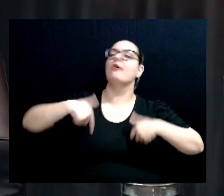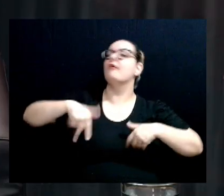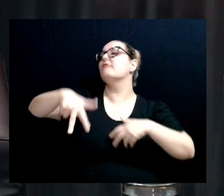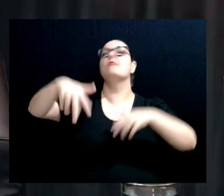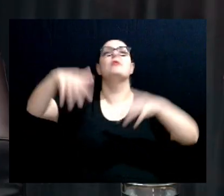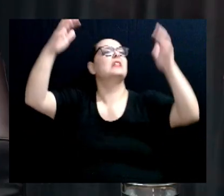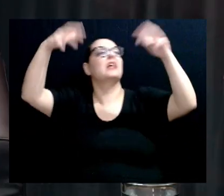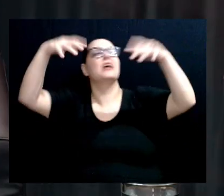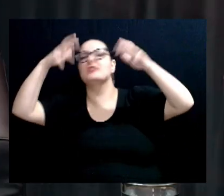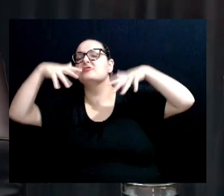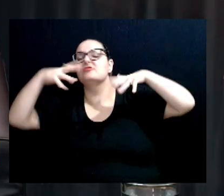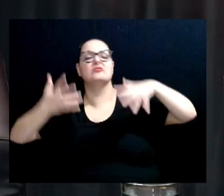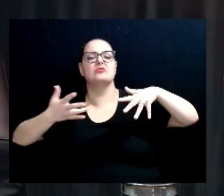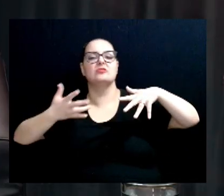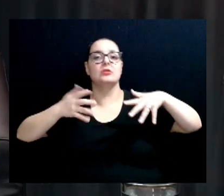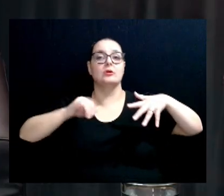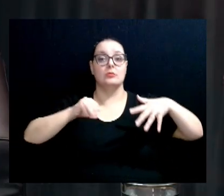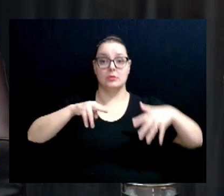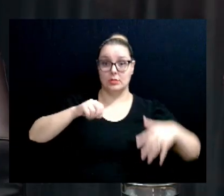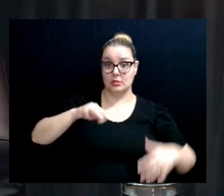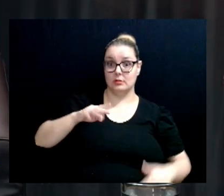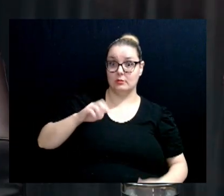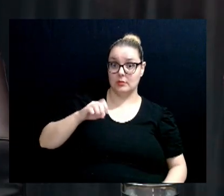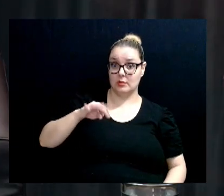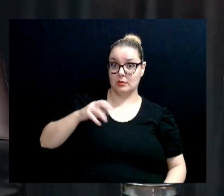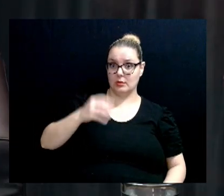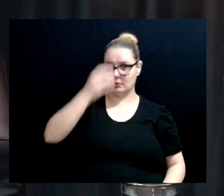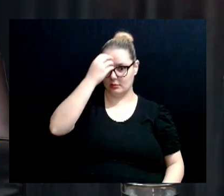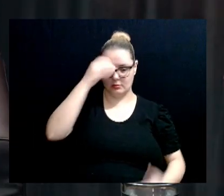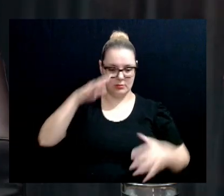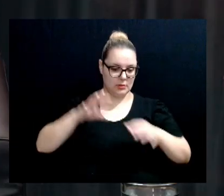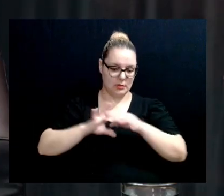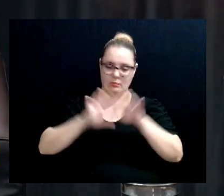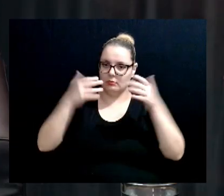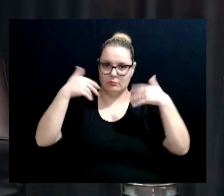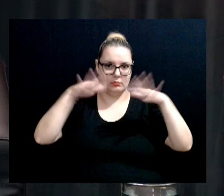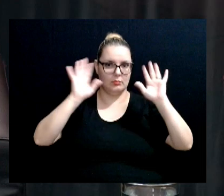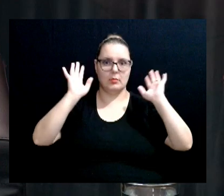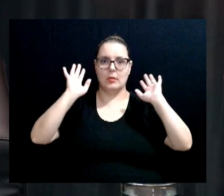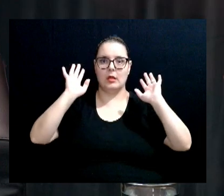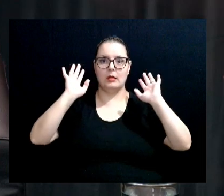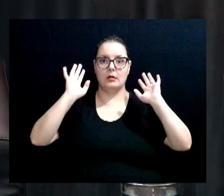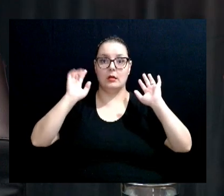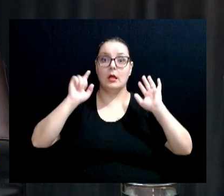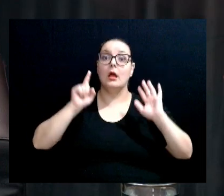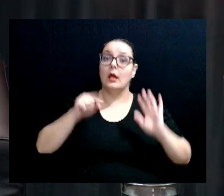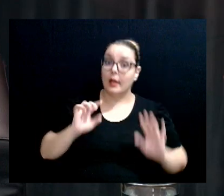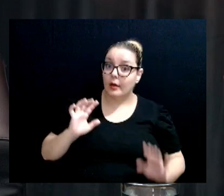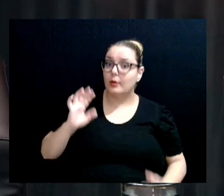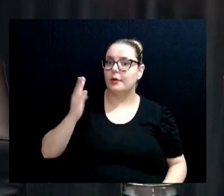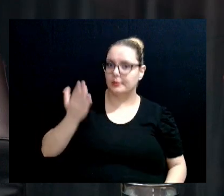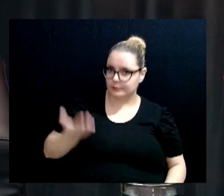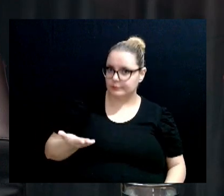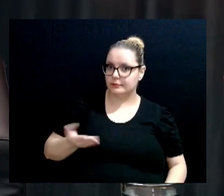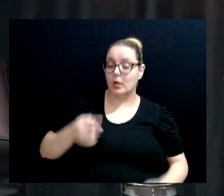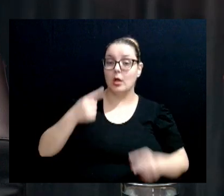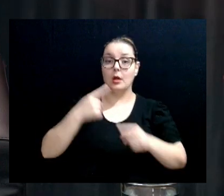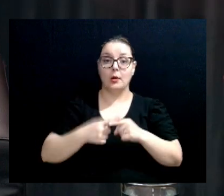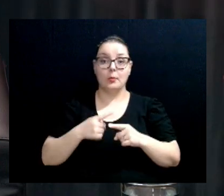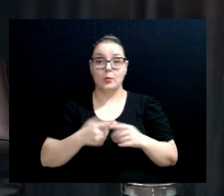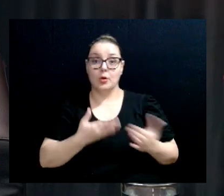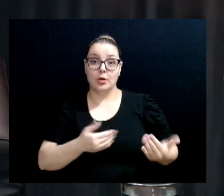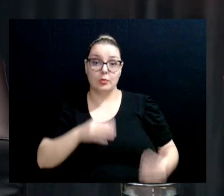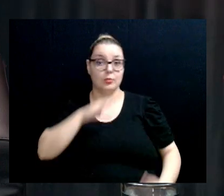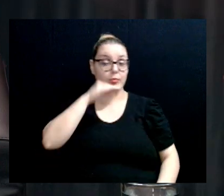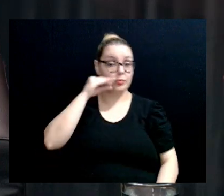o inibitório, que é o córtex pré-frontal, está desligadinho ali. É isso mais ou menos que acontece. Então, por que para o jovem adolescente